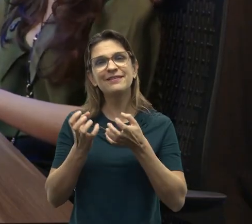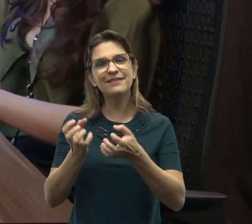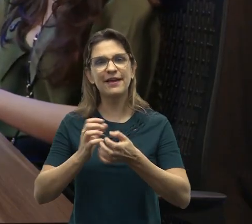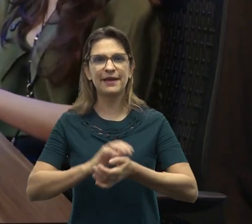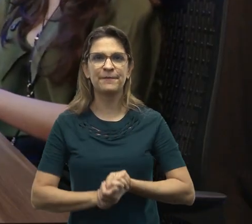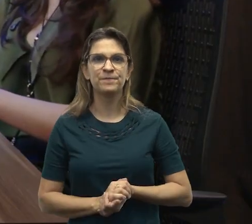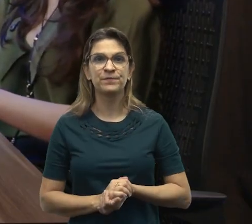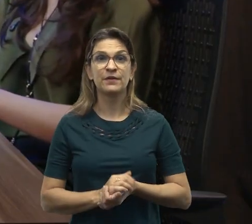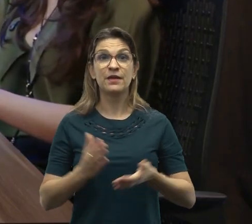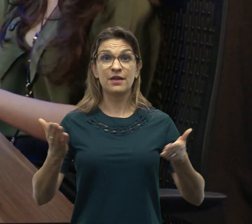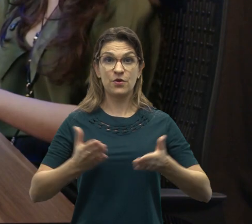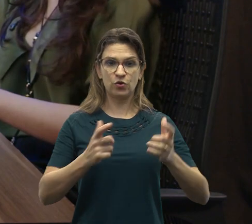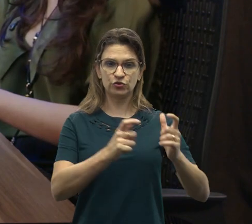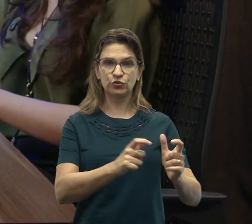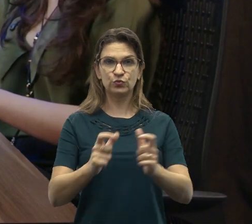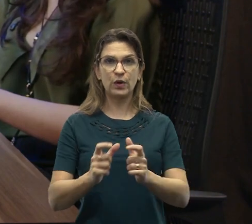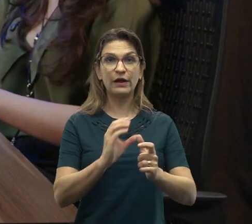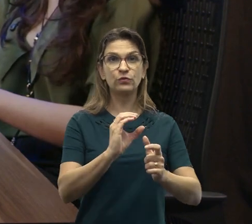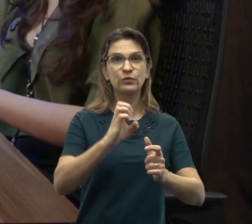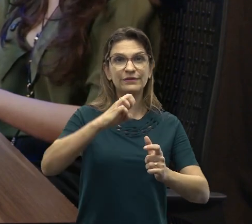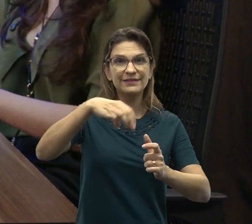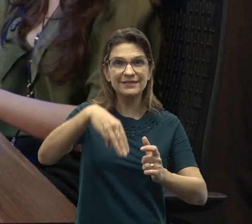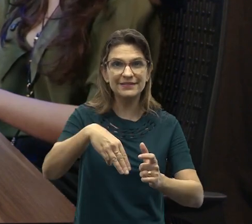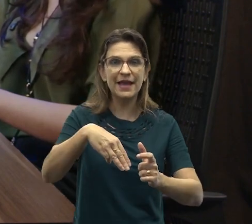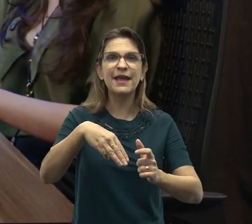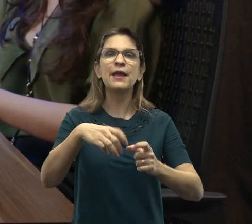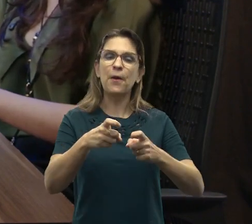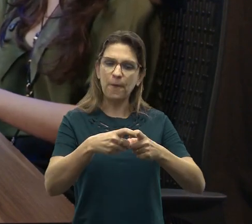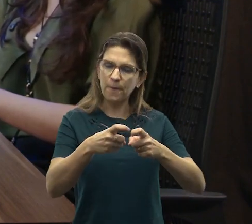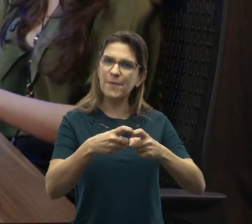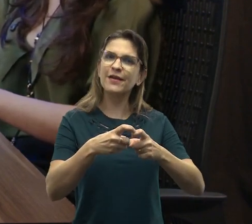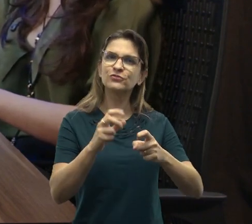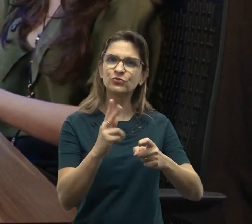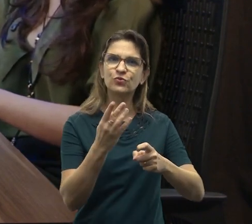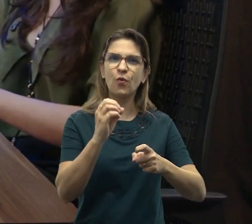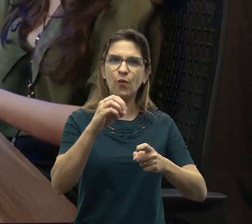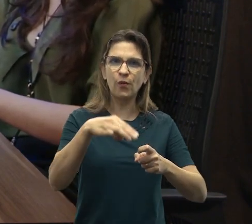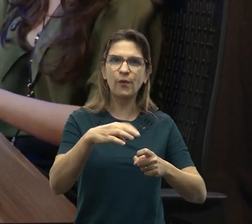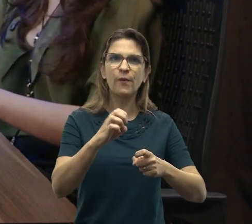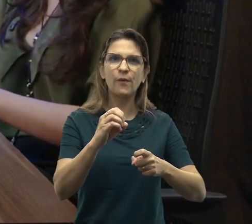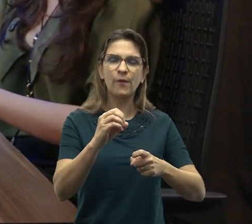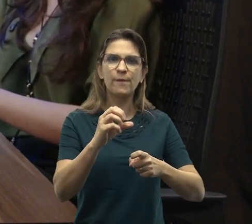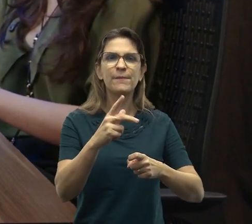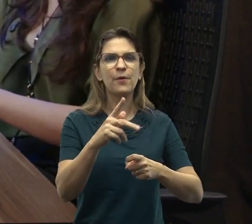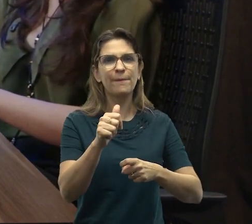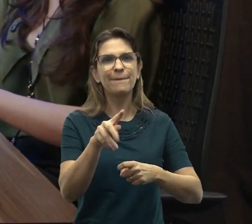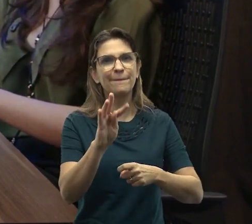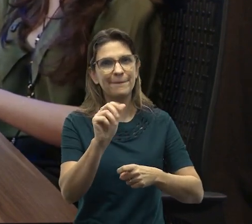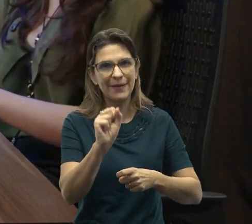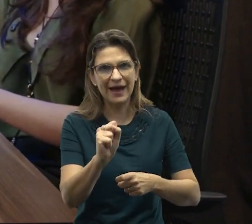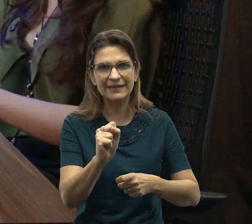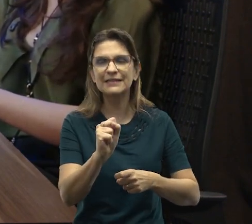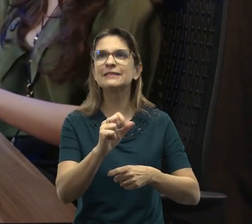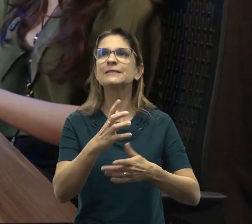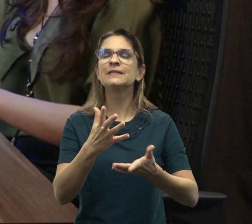médicos homeopatas já há muito tempo, né, concursados. Então, existe uma parcela da população que deseja